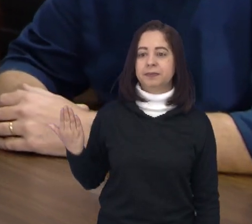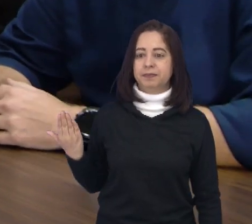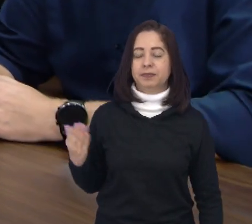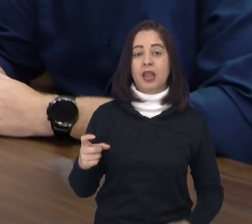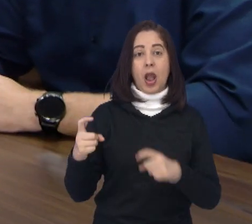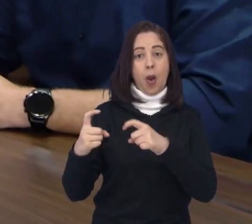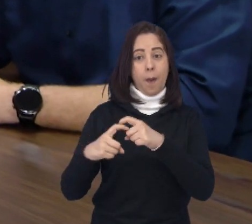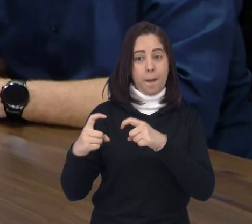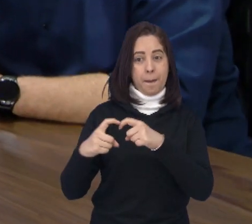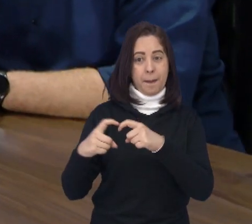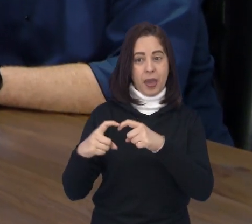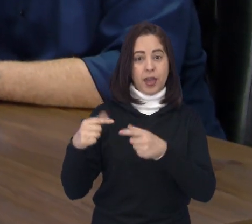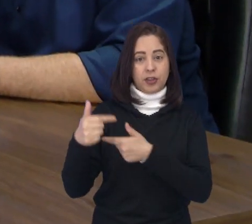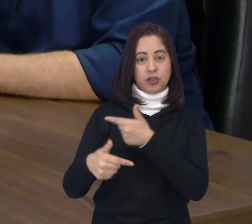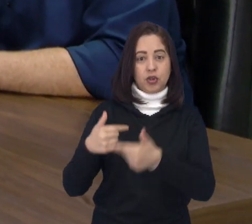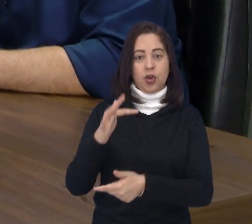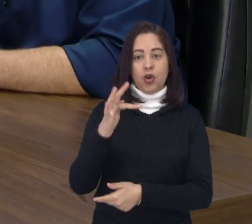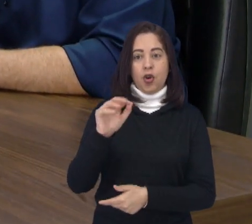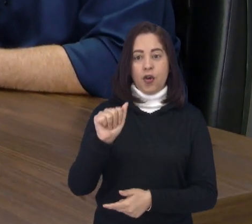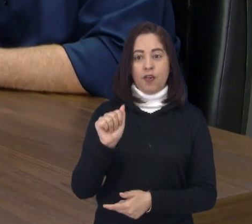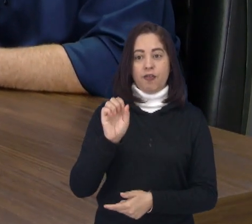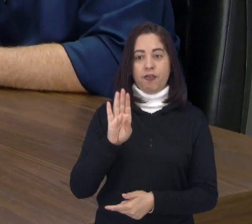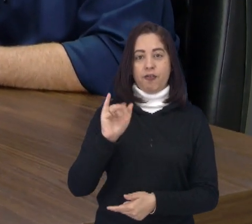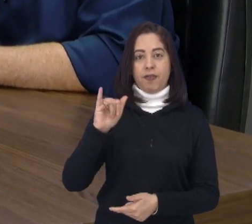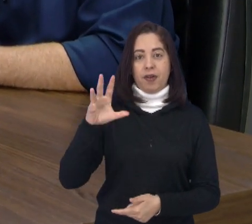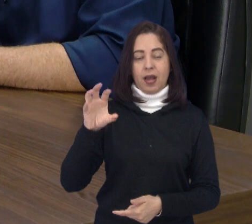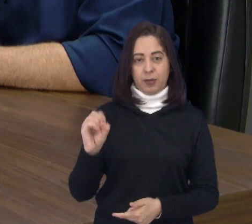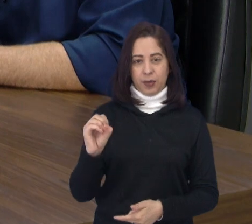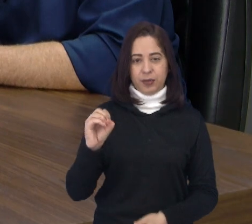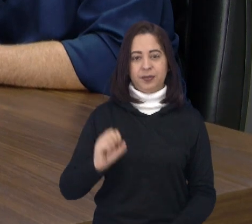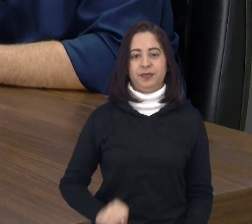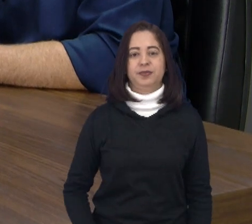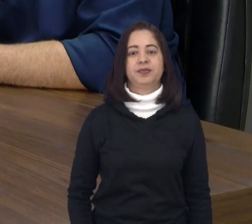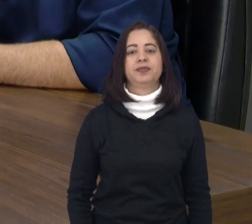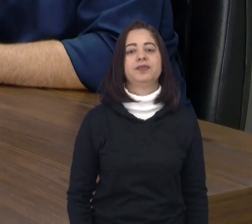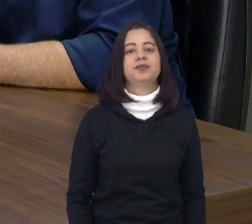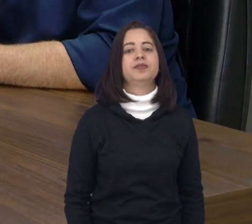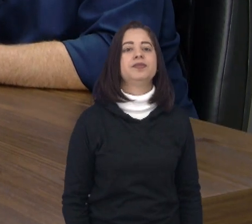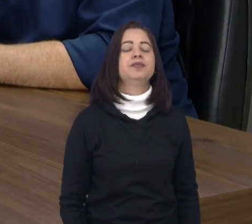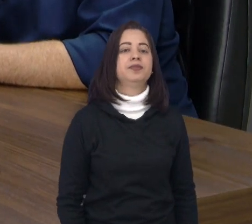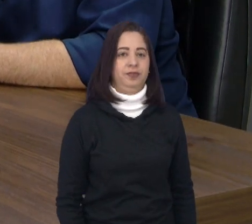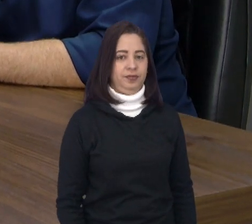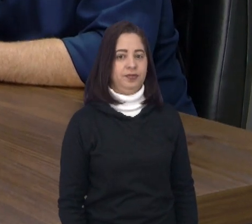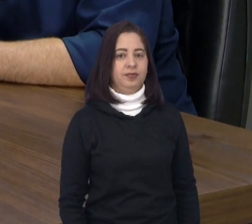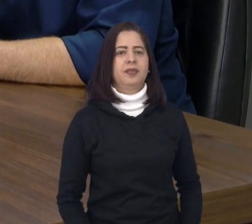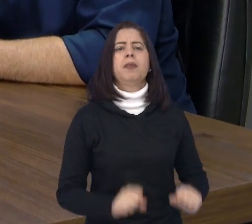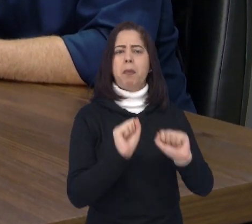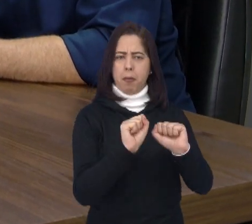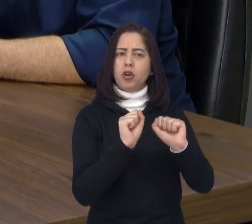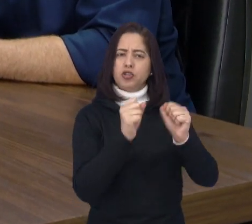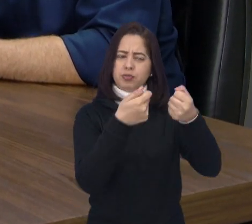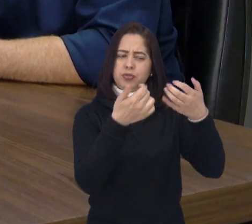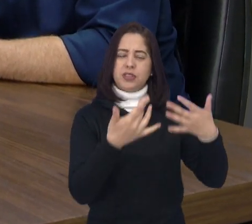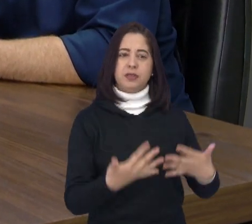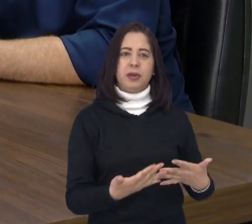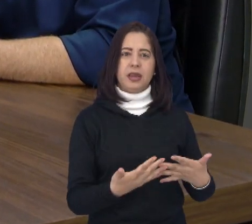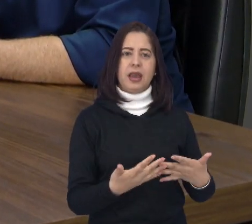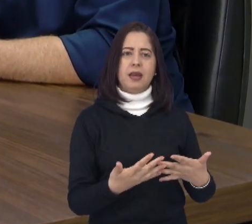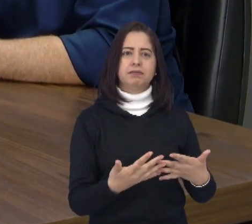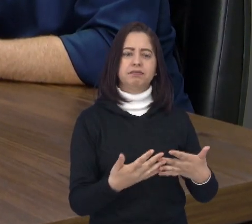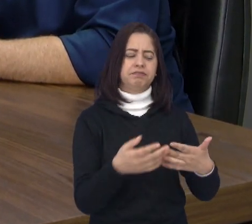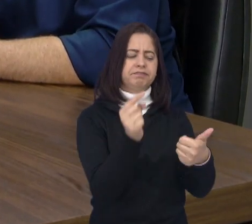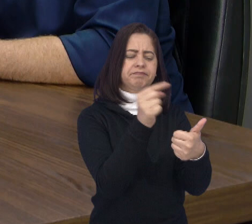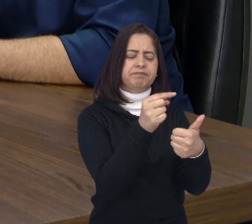o médico do trabalho, Fábio Morabito. Doutor Fábio, então me conta um pouquinho, né, os